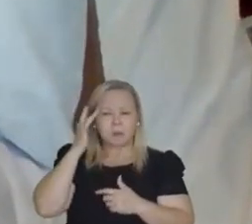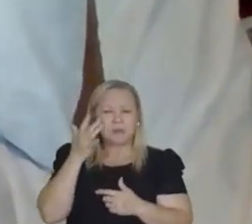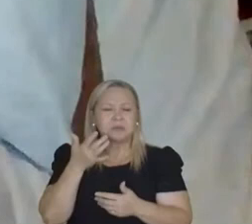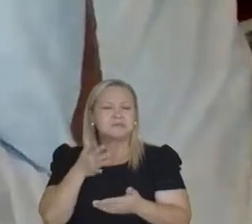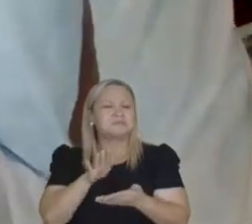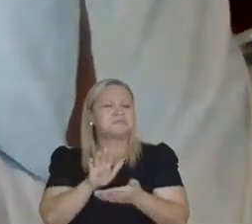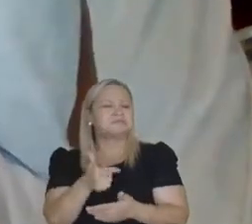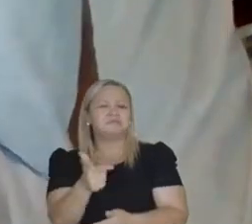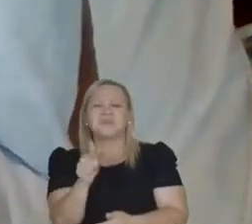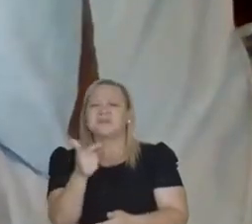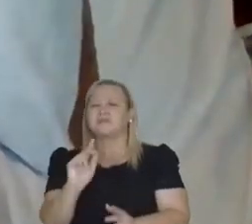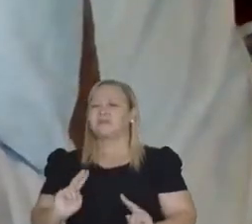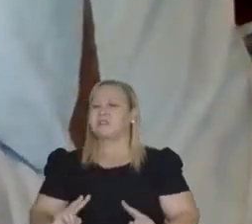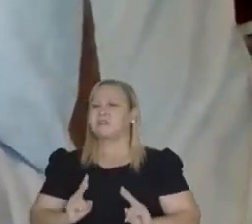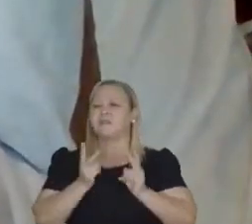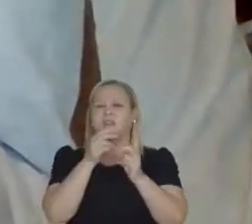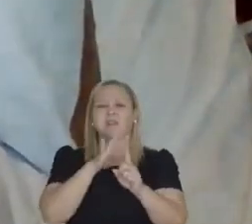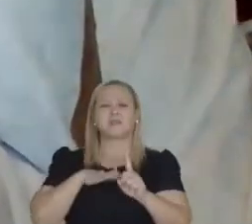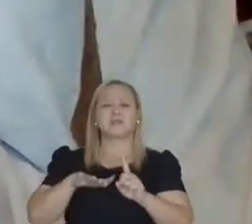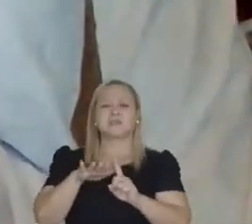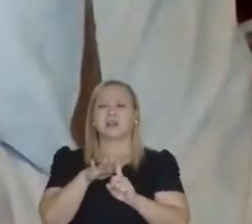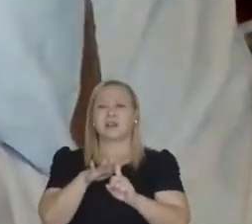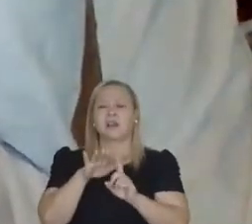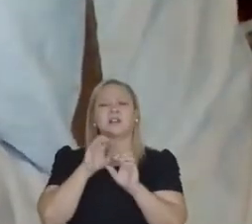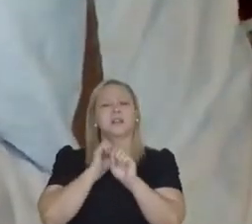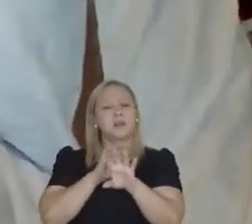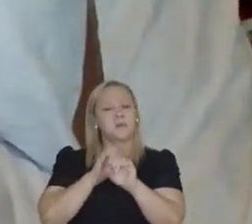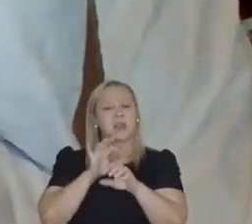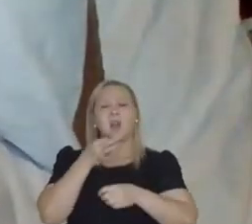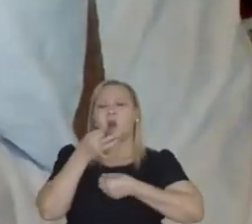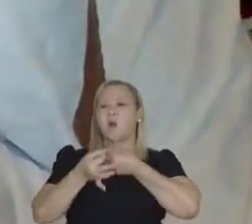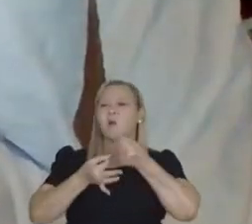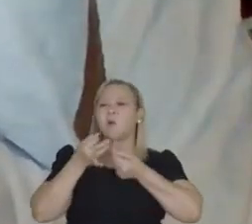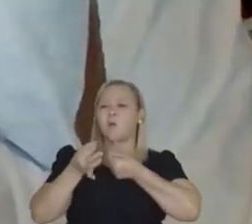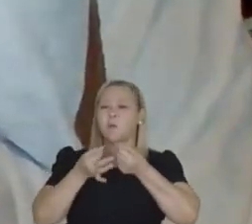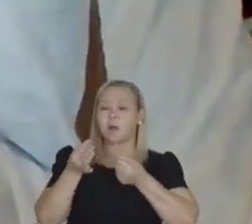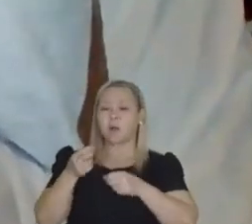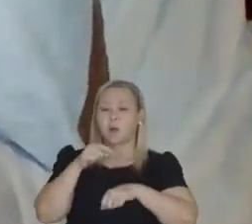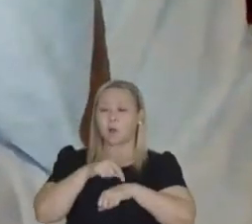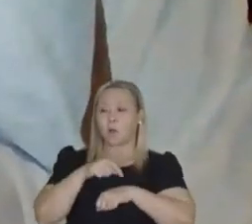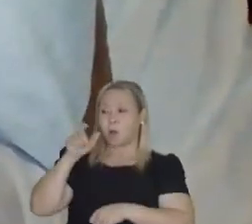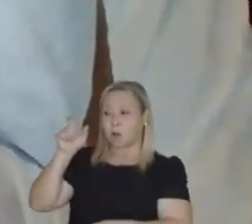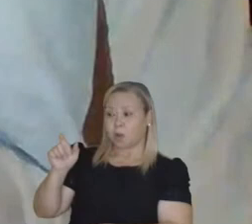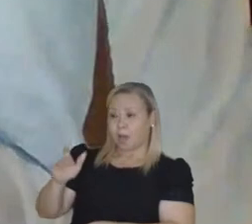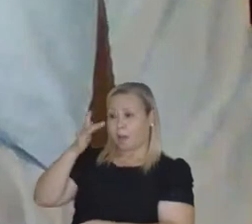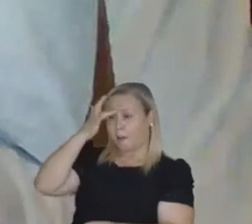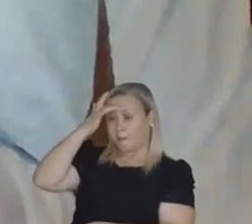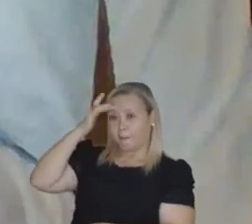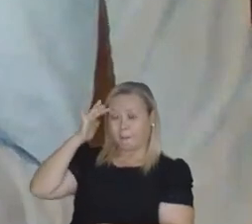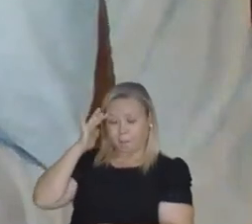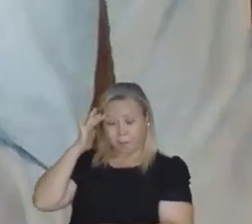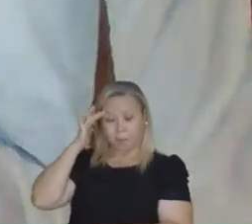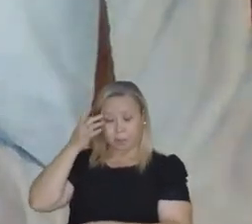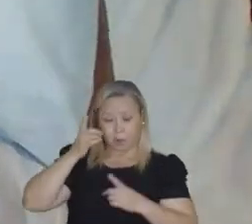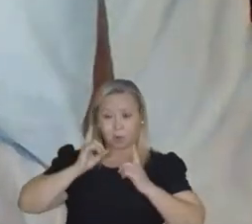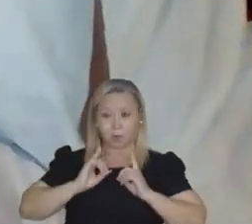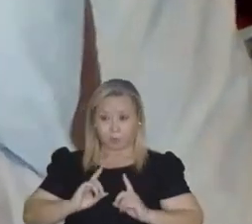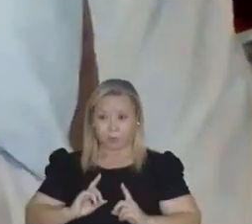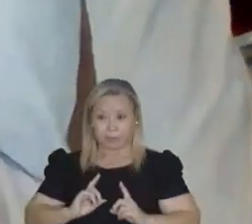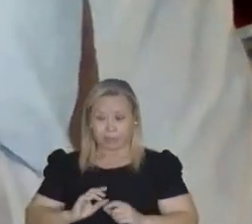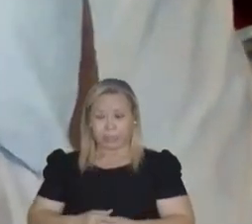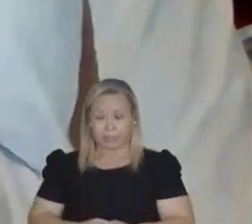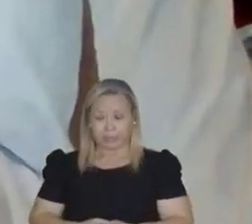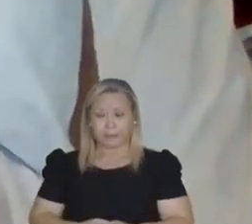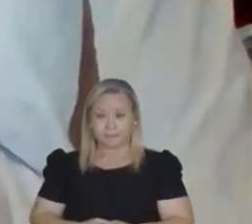valor social. Na minha aula, eu comento quanto a pessoa com deficiência em determinados momentos